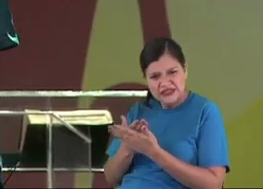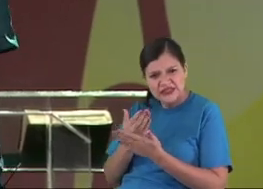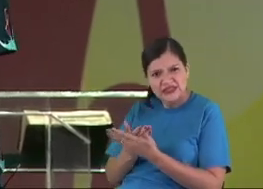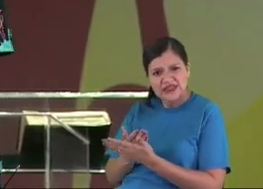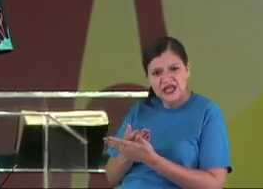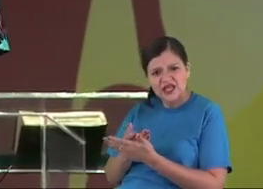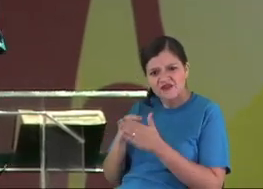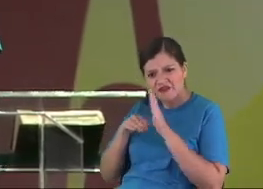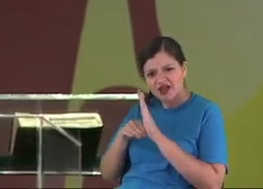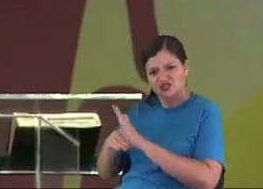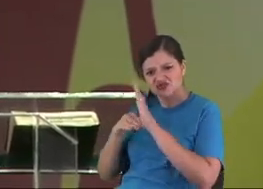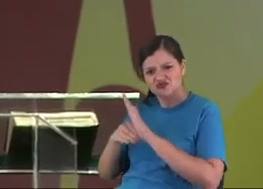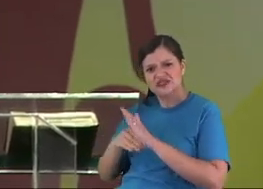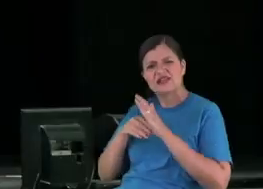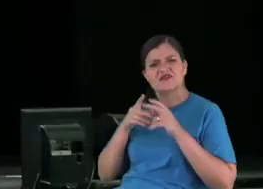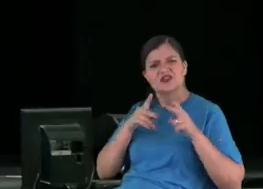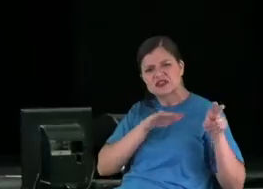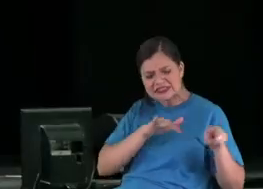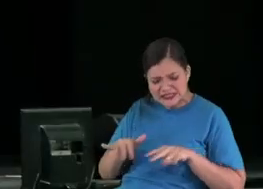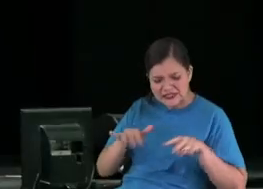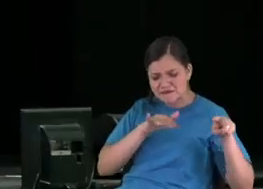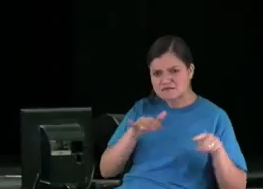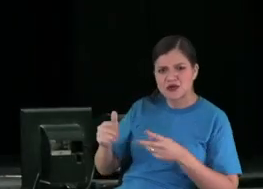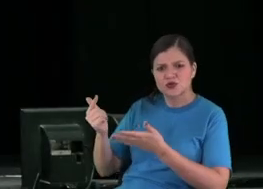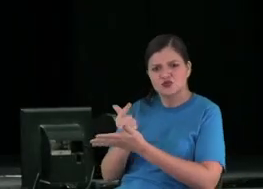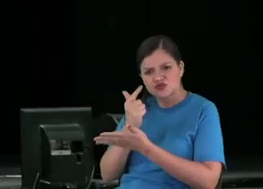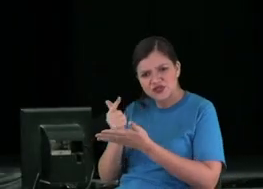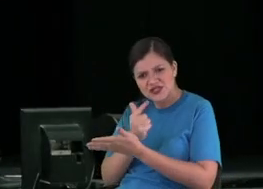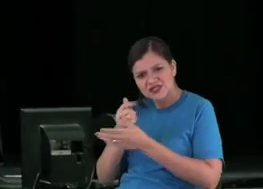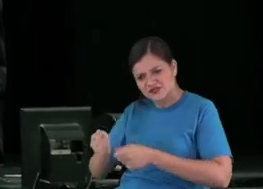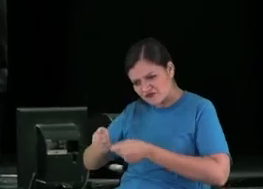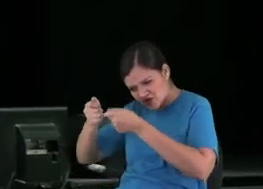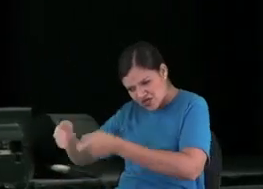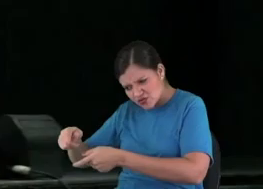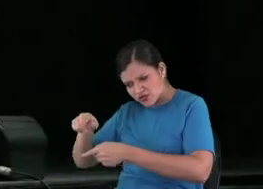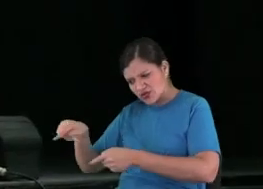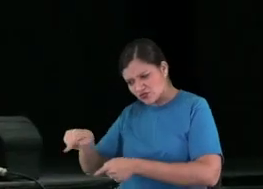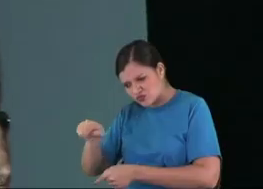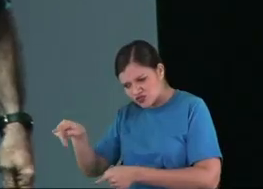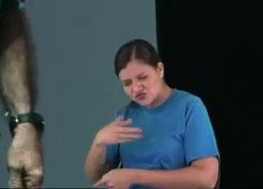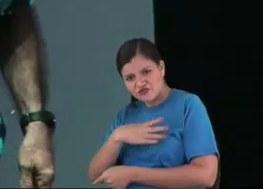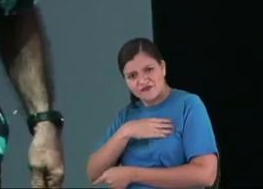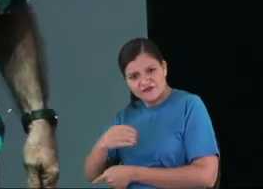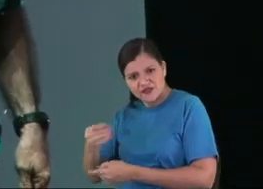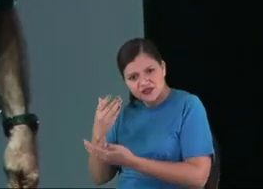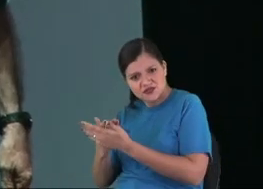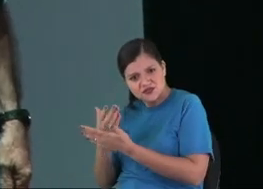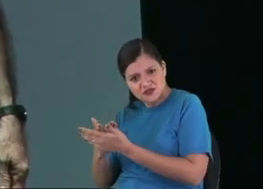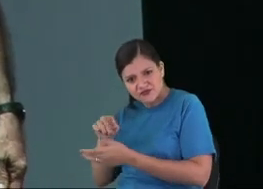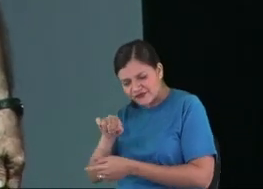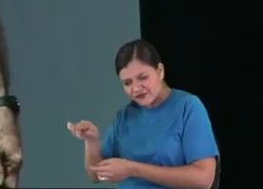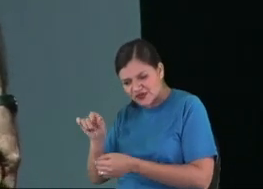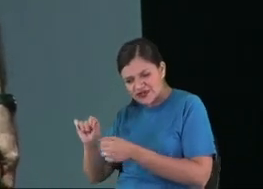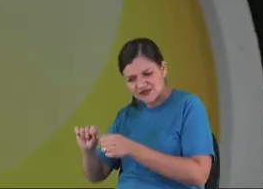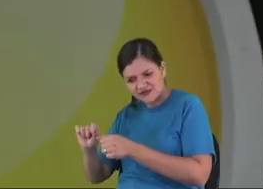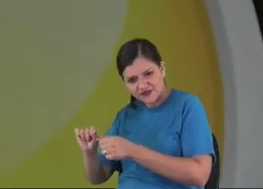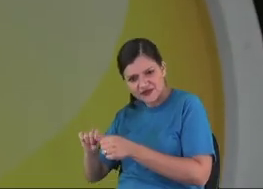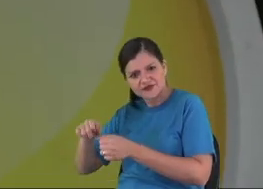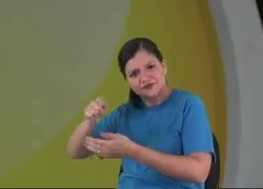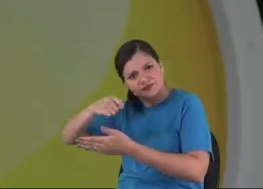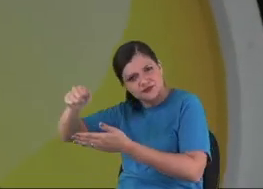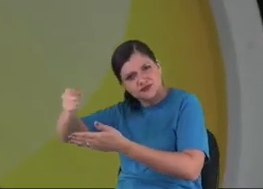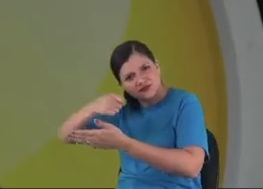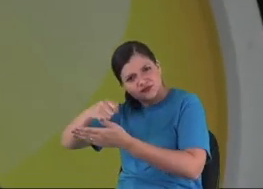toda semana ela trazia um livro da biblioteca na volta e botava lá para eles. Agora você vai fazer uma